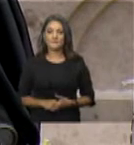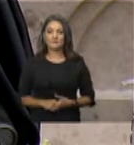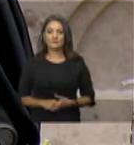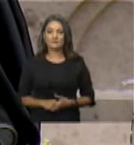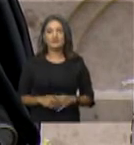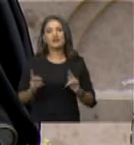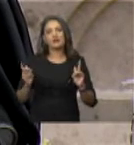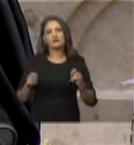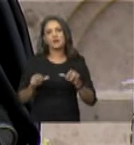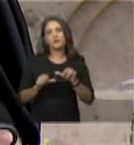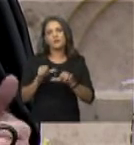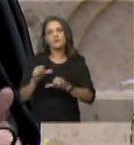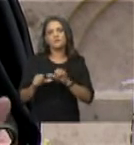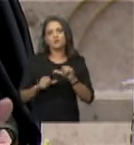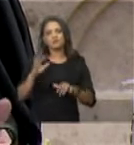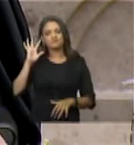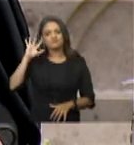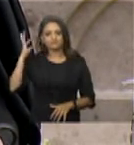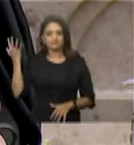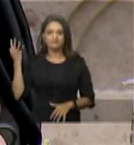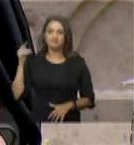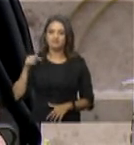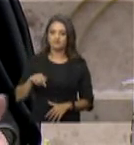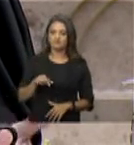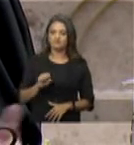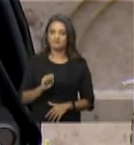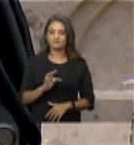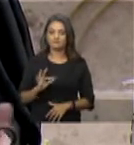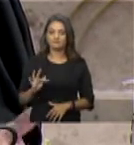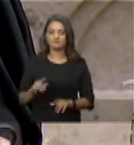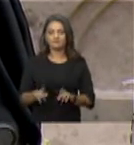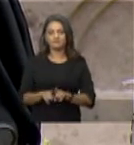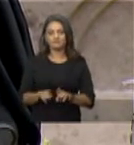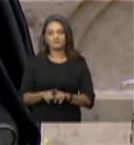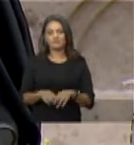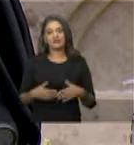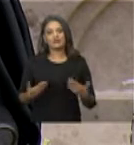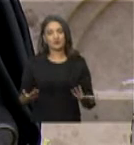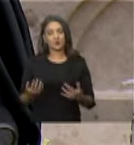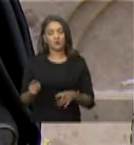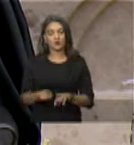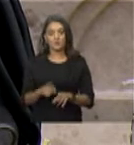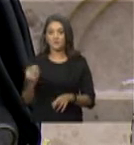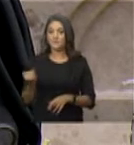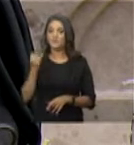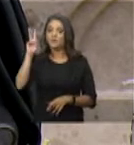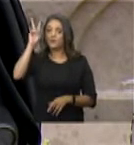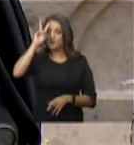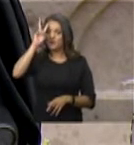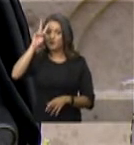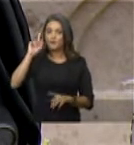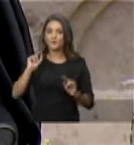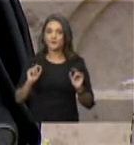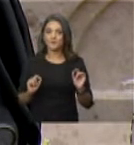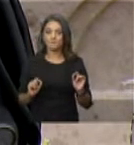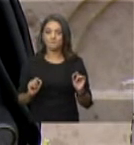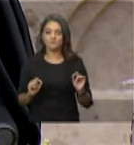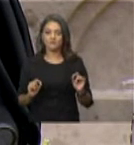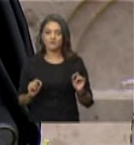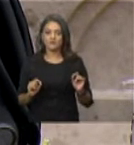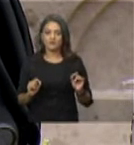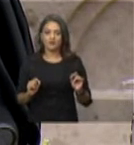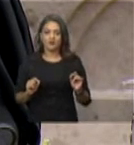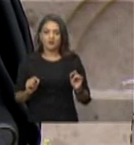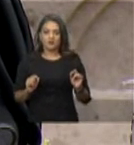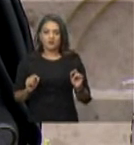o tanto quanto decidido inclusive por esta corte não é para concluir não é mais lembrar que uma velha